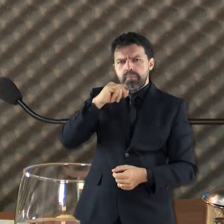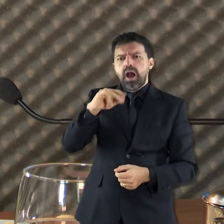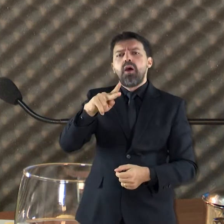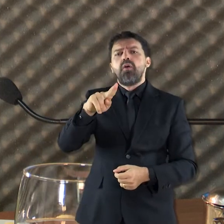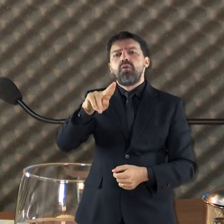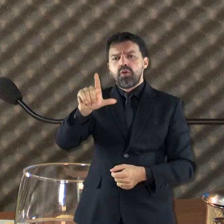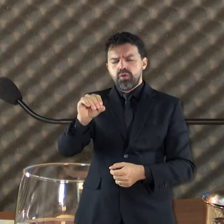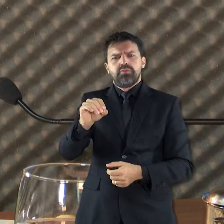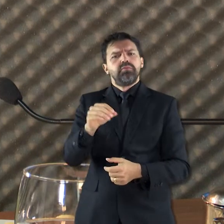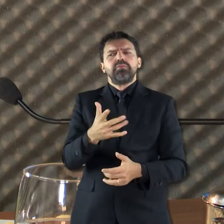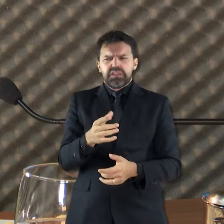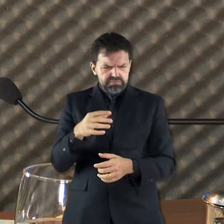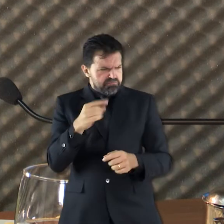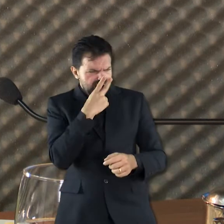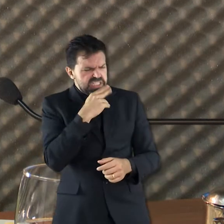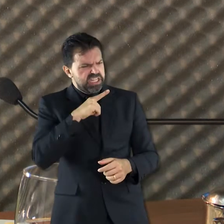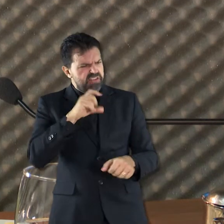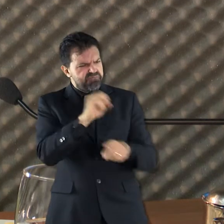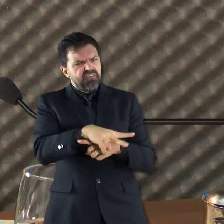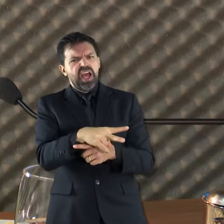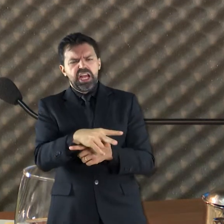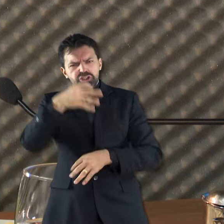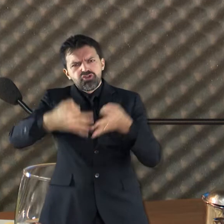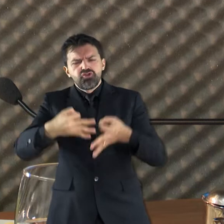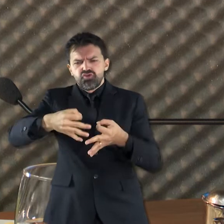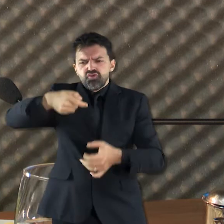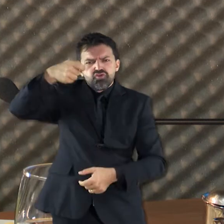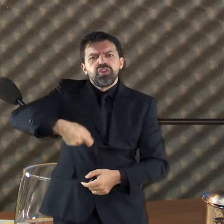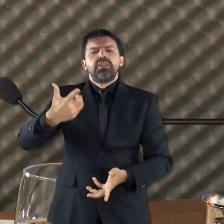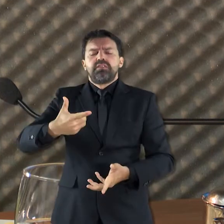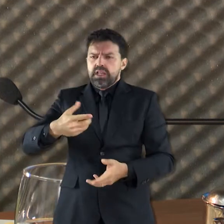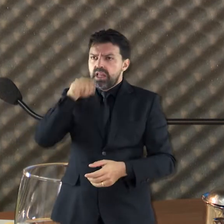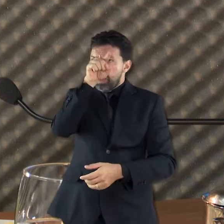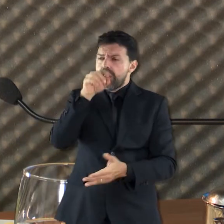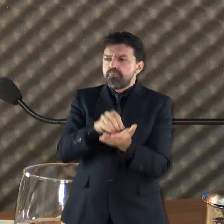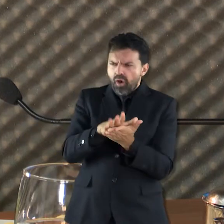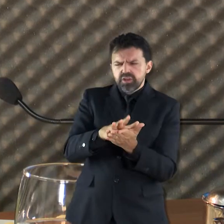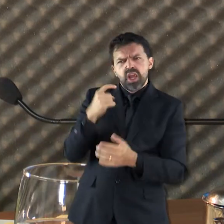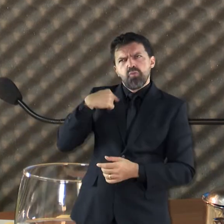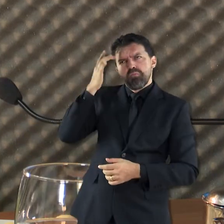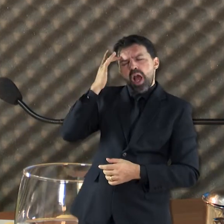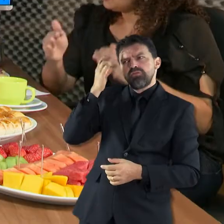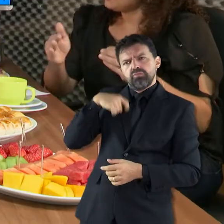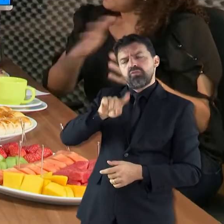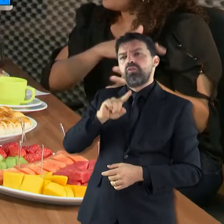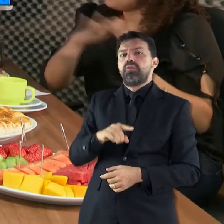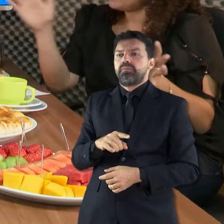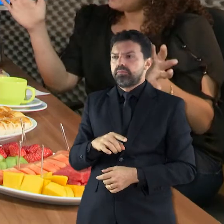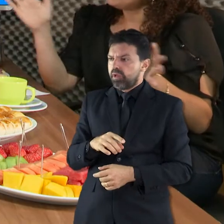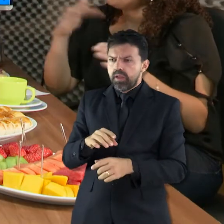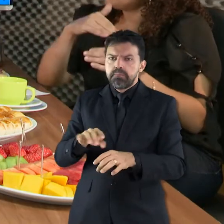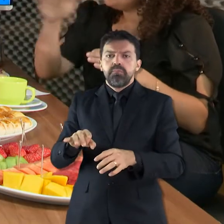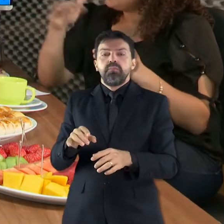Aí o Paulo, cara, parece que tem vaga para juizado lá. Aí, se tiver vaga para juizado em Boa Vista, acho que eu vou. E era assim feito separado ou não? Você